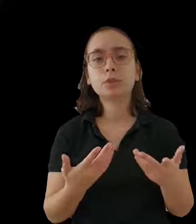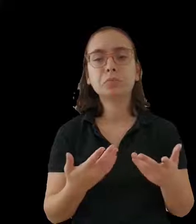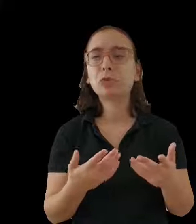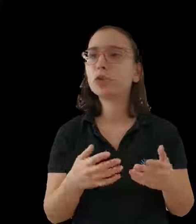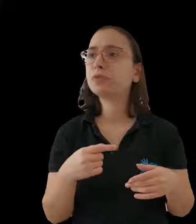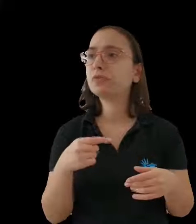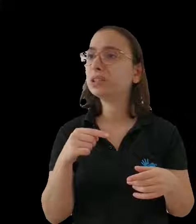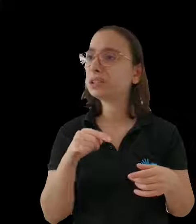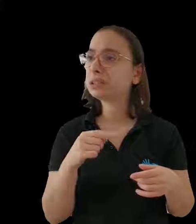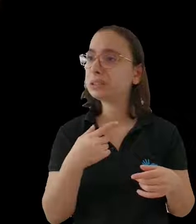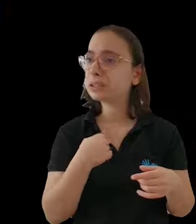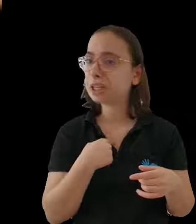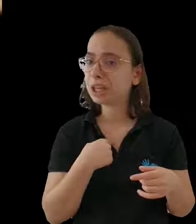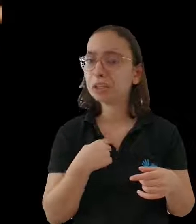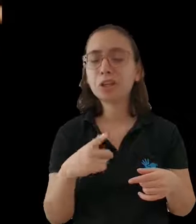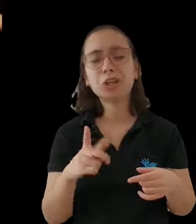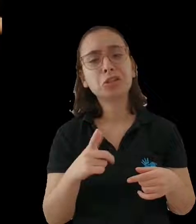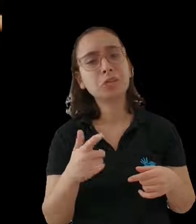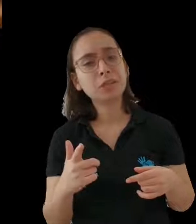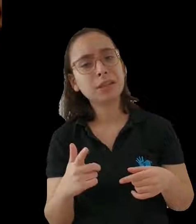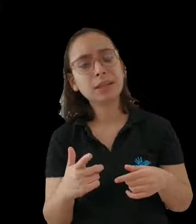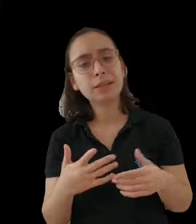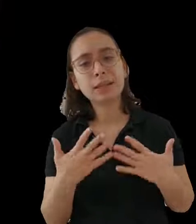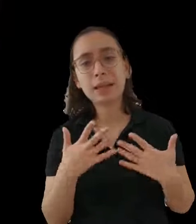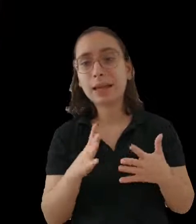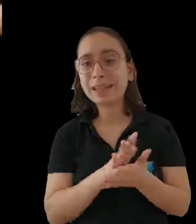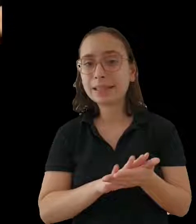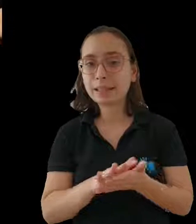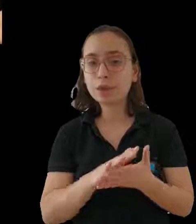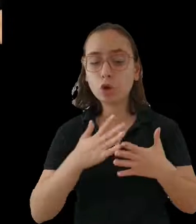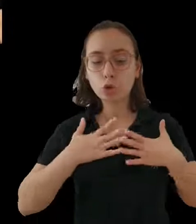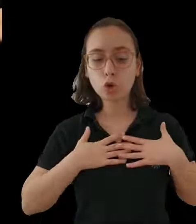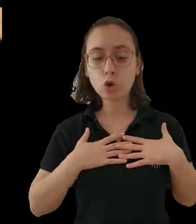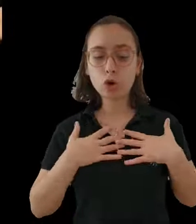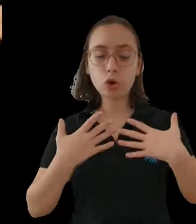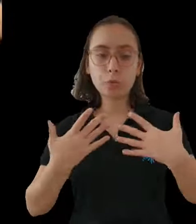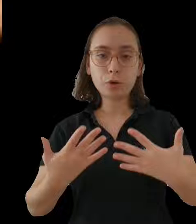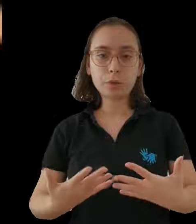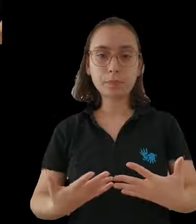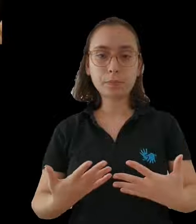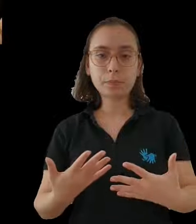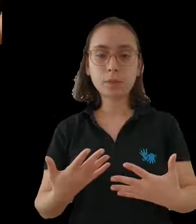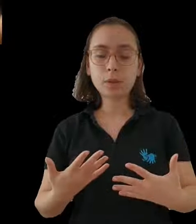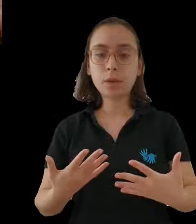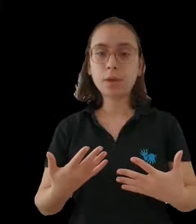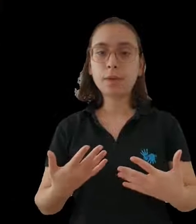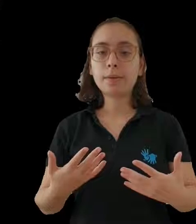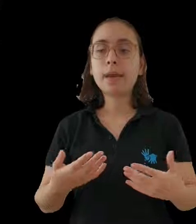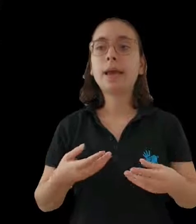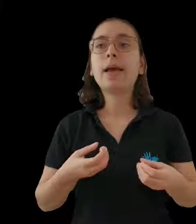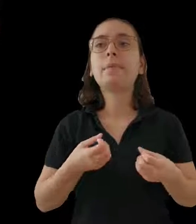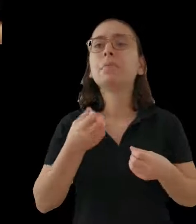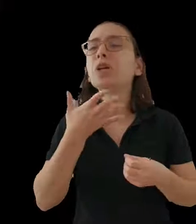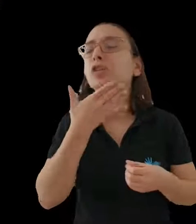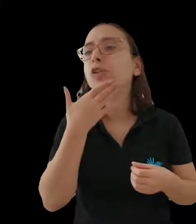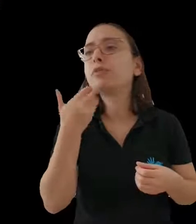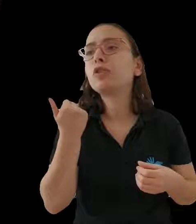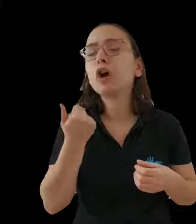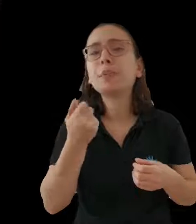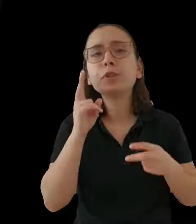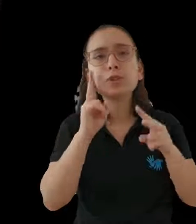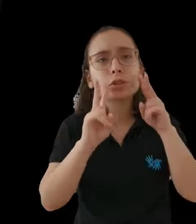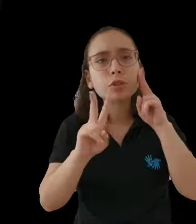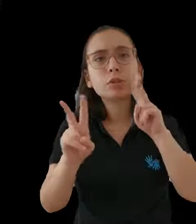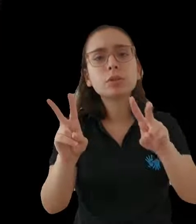quando vocês estão sem nada, né? O corpo é a melhor forma de